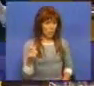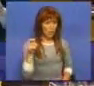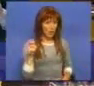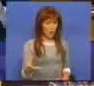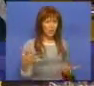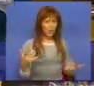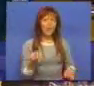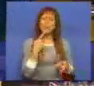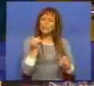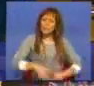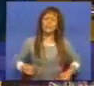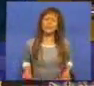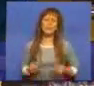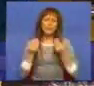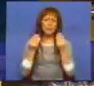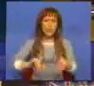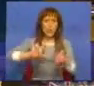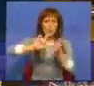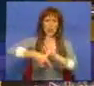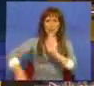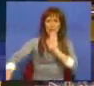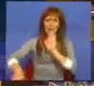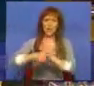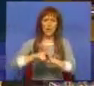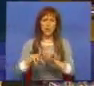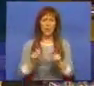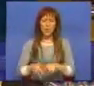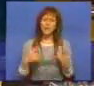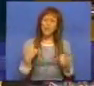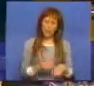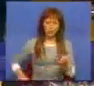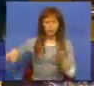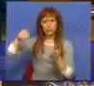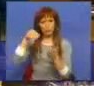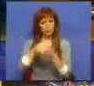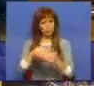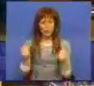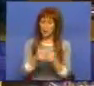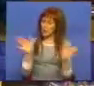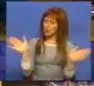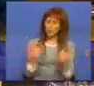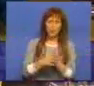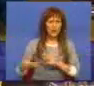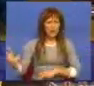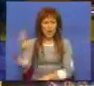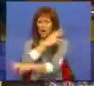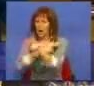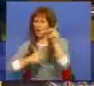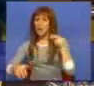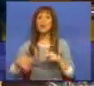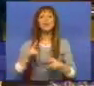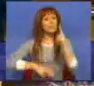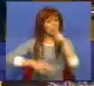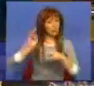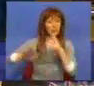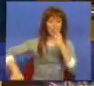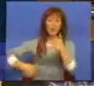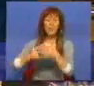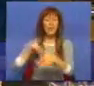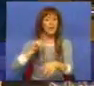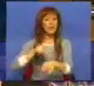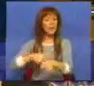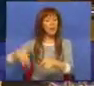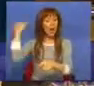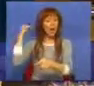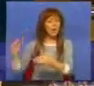Esquerda reapresenta o seu projeto de lei, onde incorporou todas as críticas construtivas que na altura